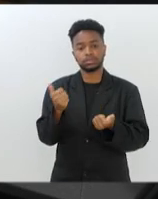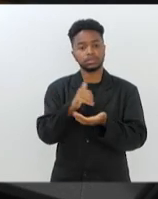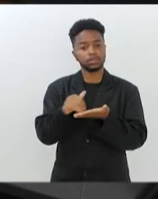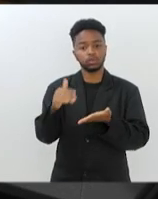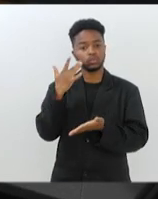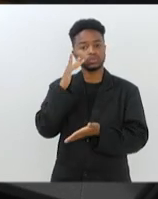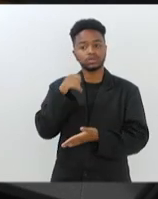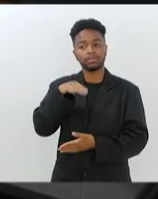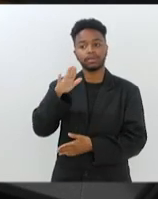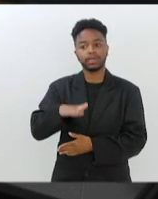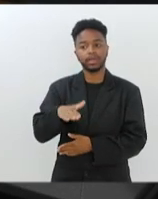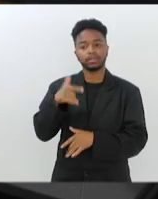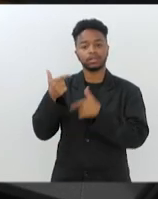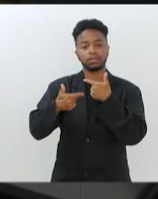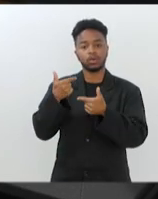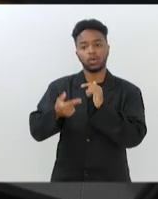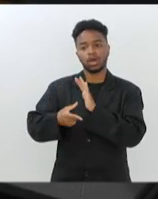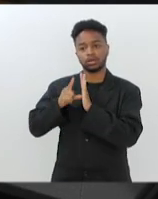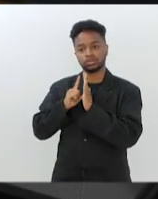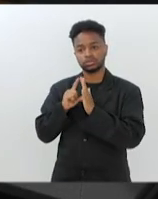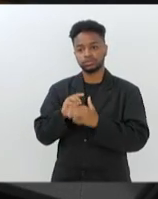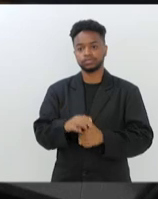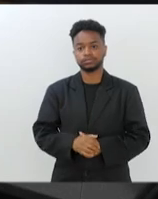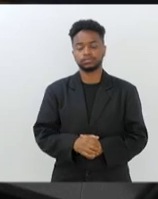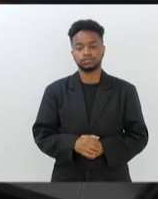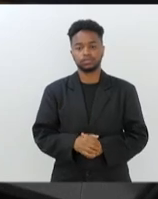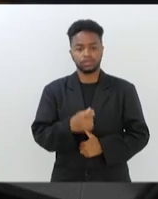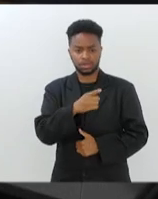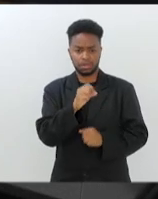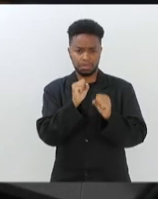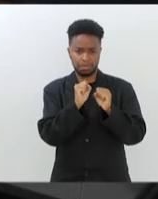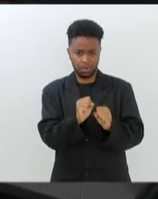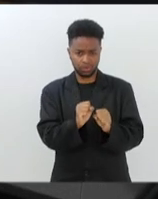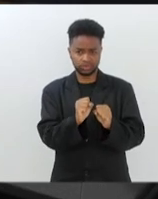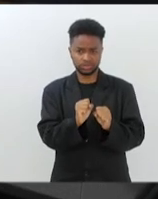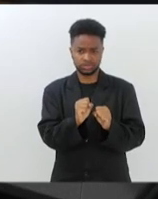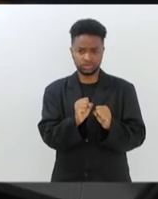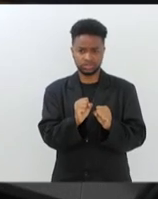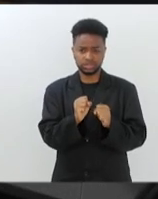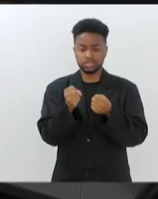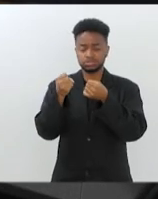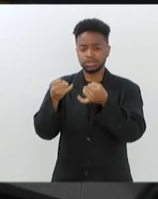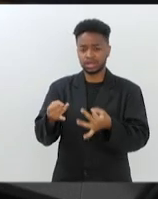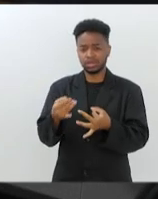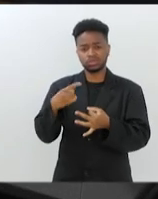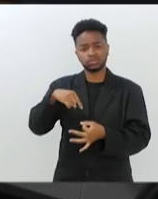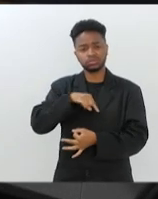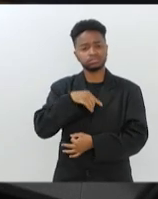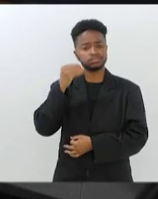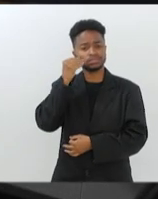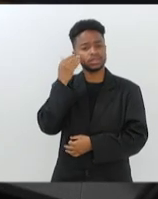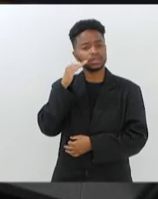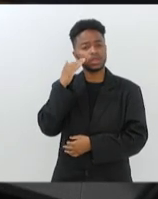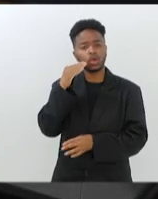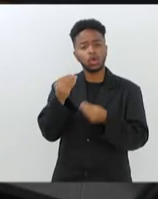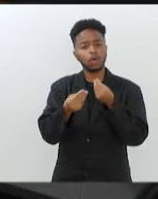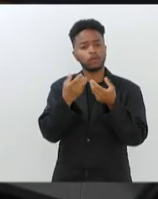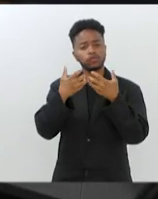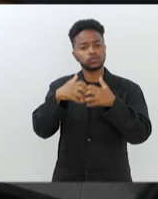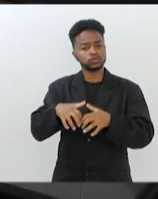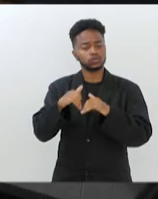os antecedeu o senhor pode fazer um esclarecimento até pra gente entender como é que funciona essas campanhas publicitárias eu